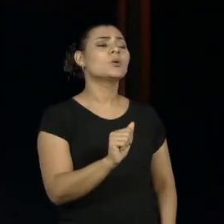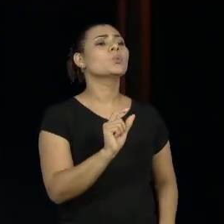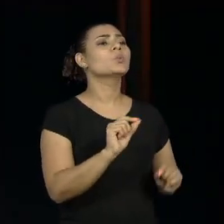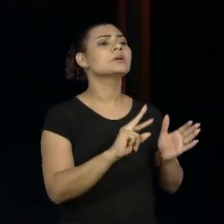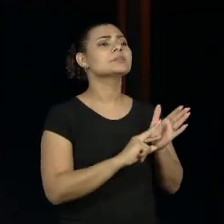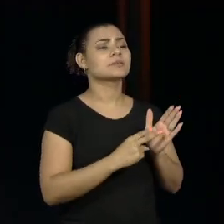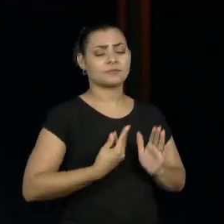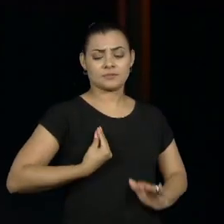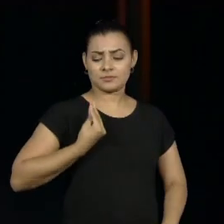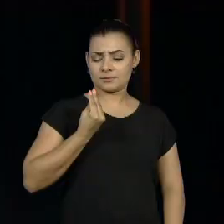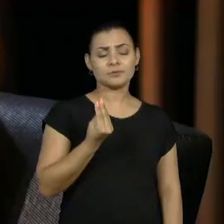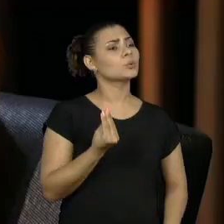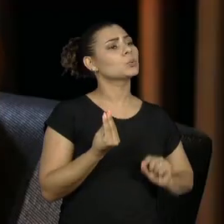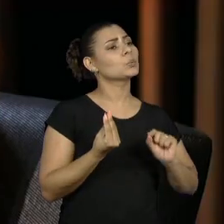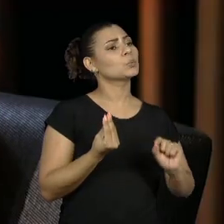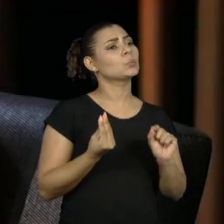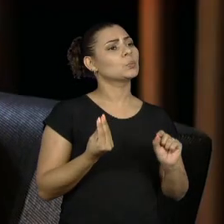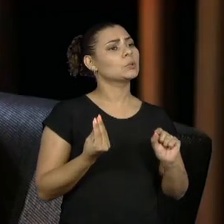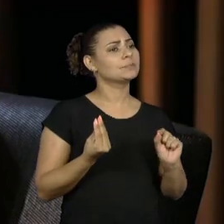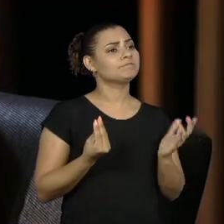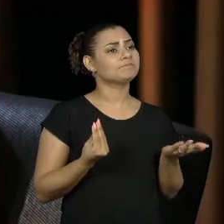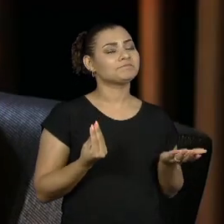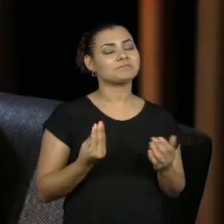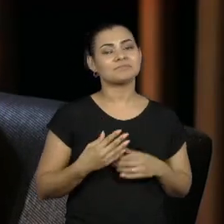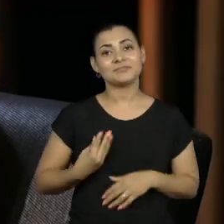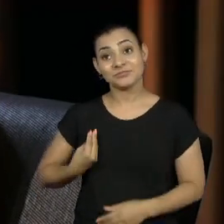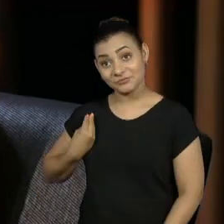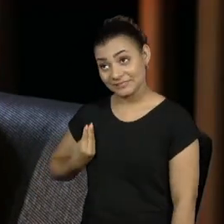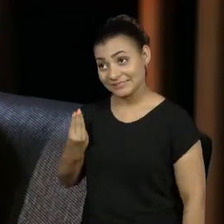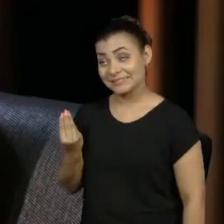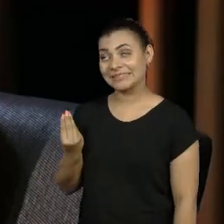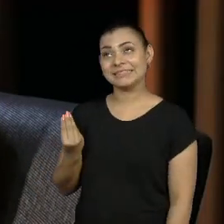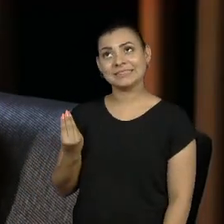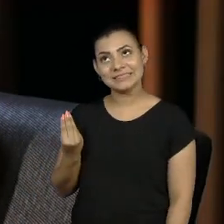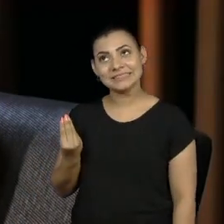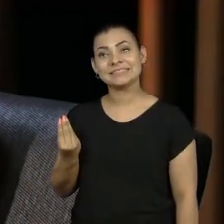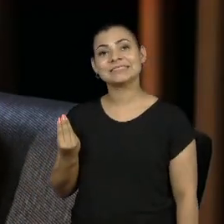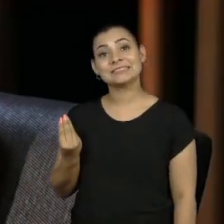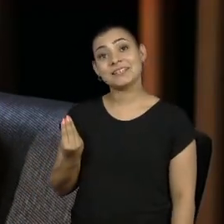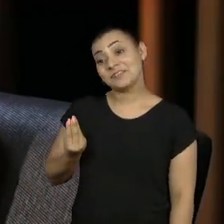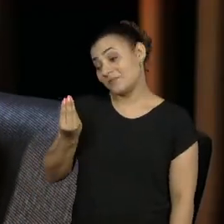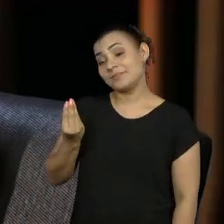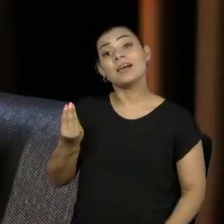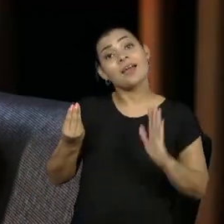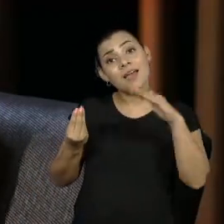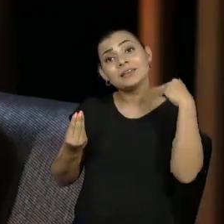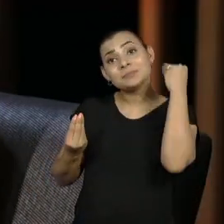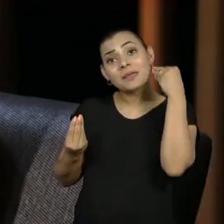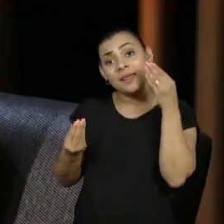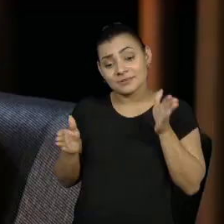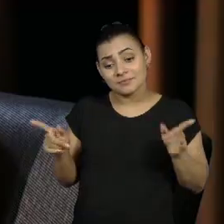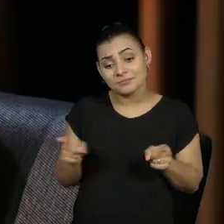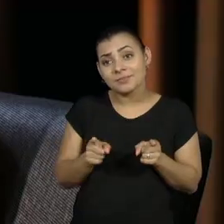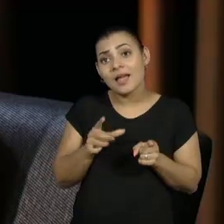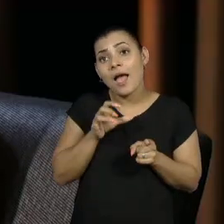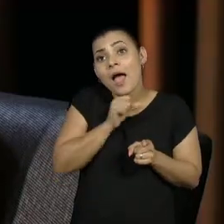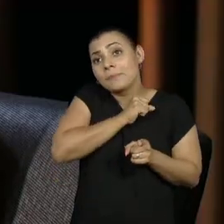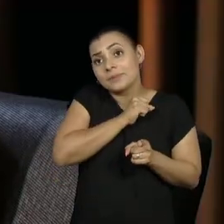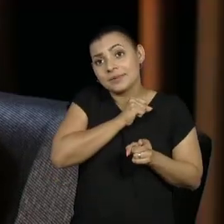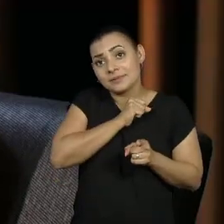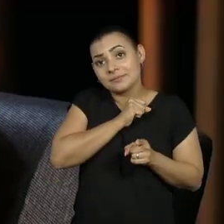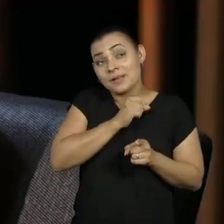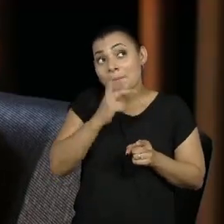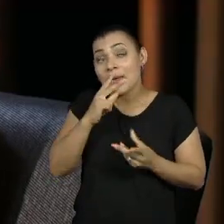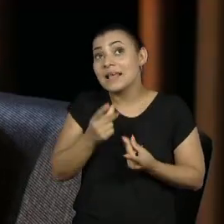que é a vida a vida gente essa experiência passageira que